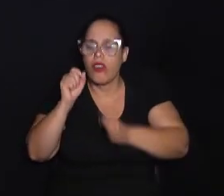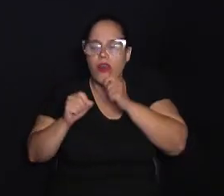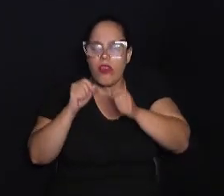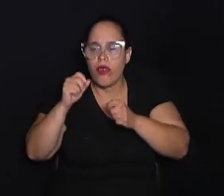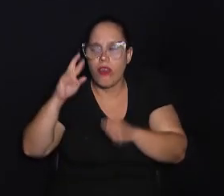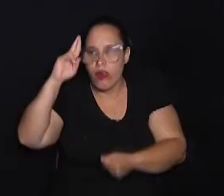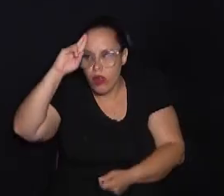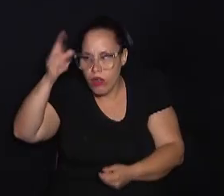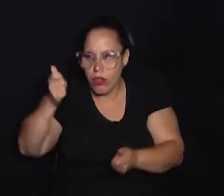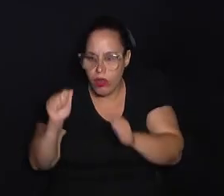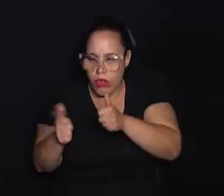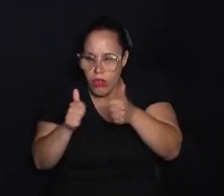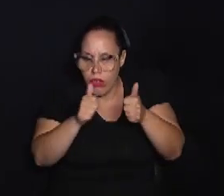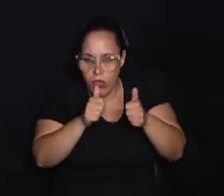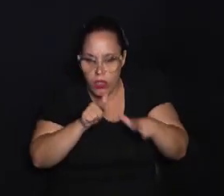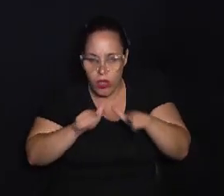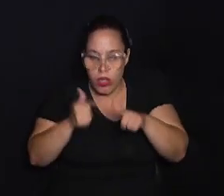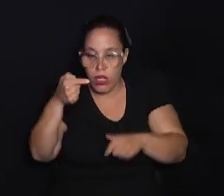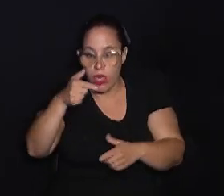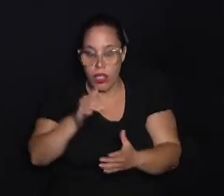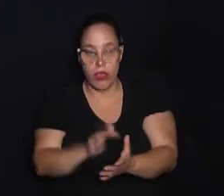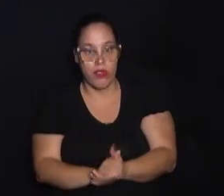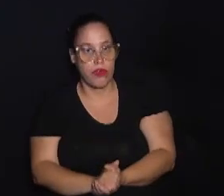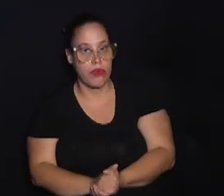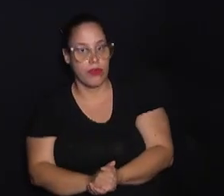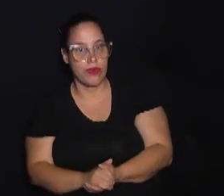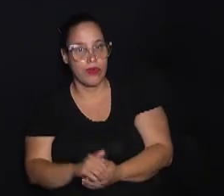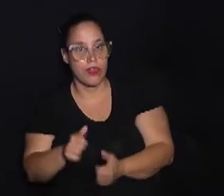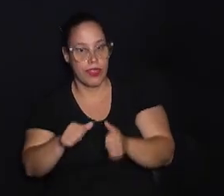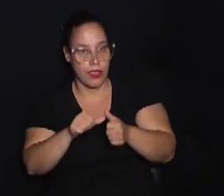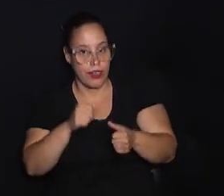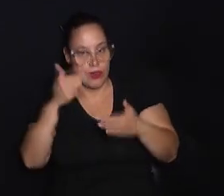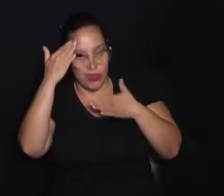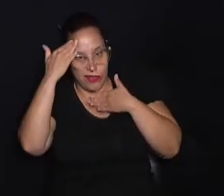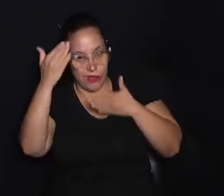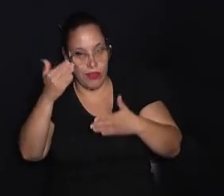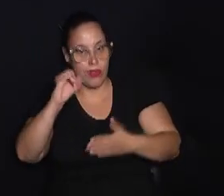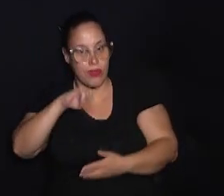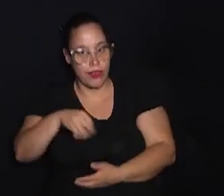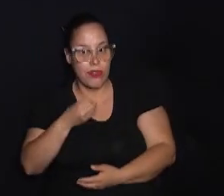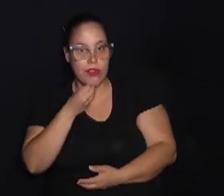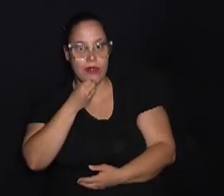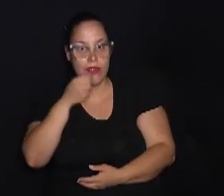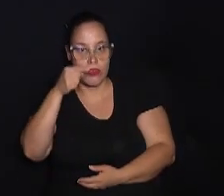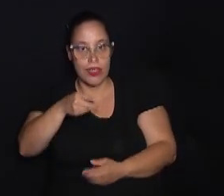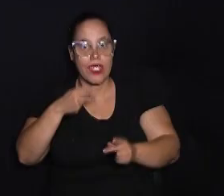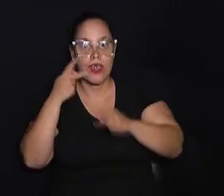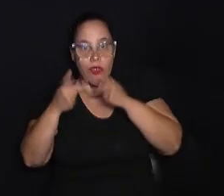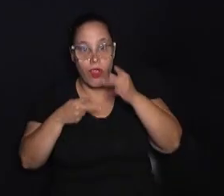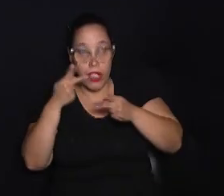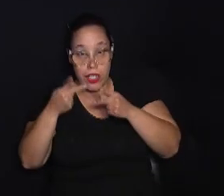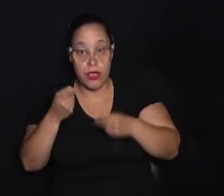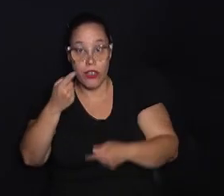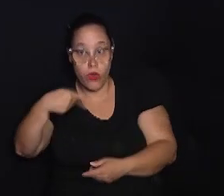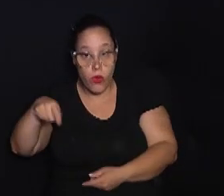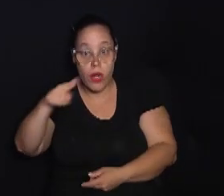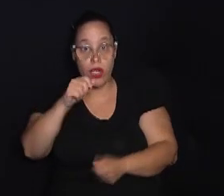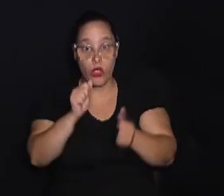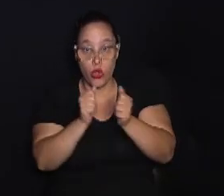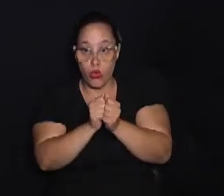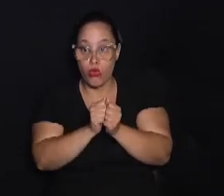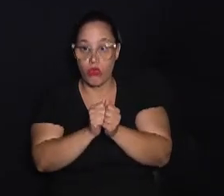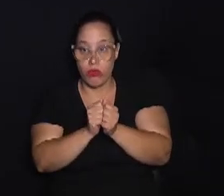senhora avalia o seu trabalho até aqui? Bom, primeiro eu quero agradecer também a oportunidade da gente estar aqui falando, né, com vocês.